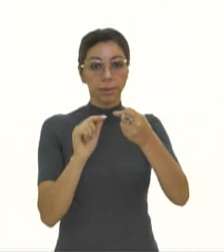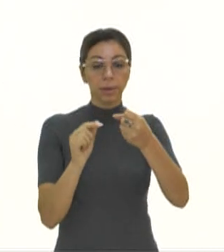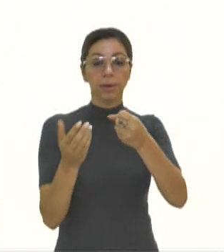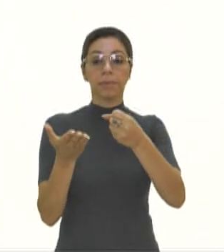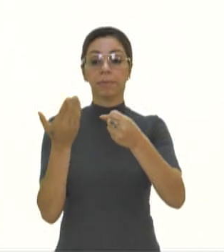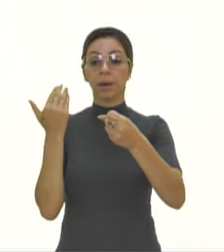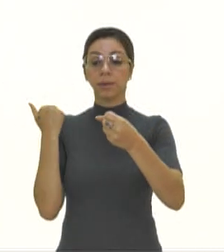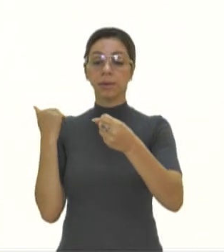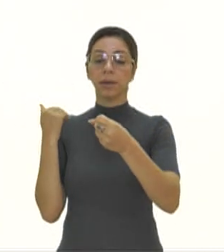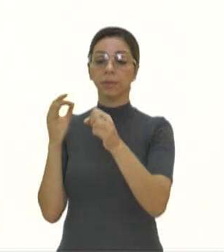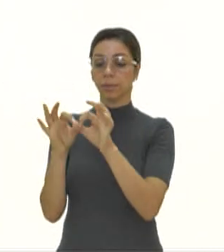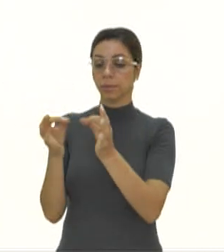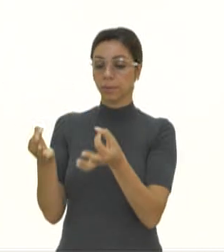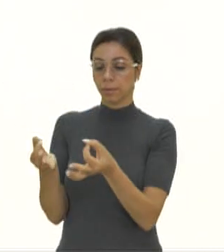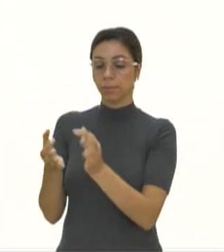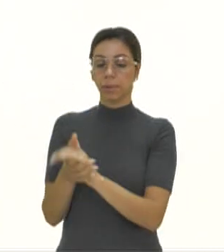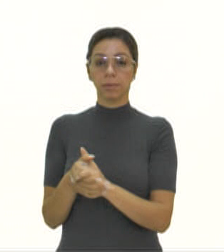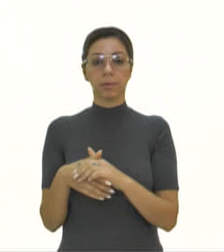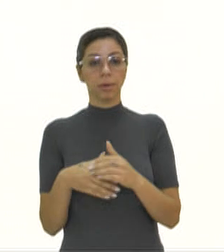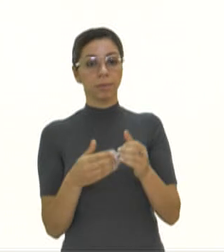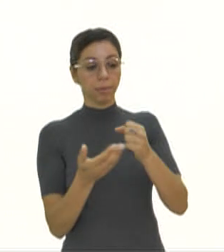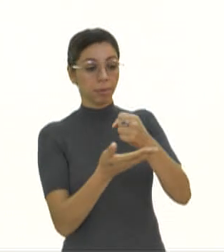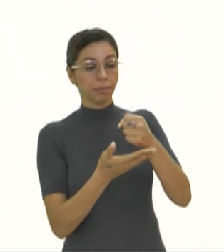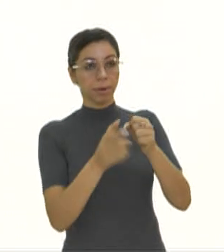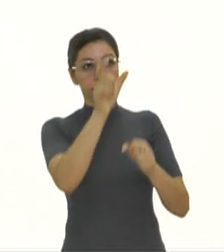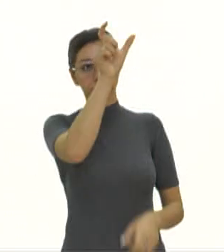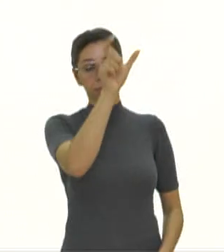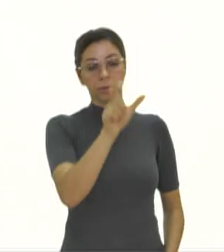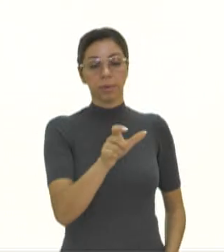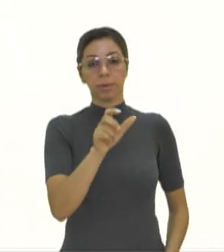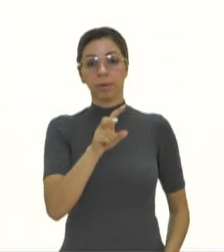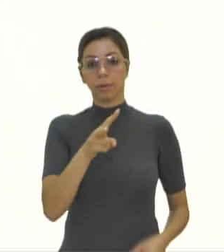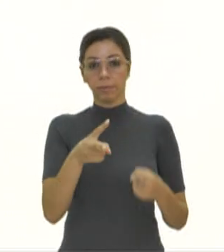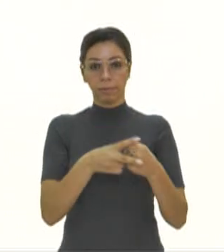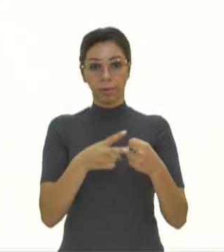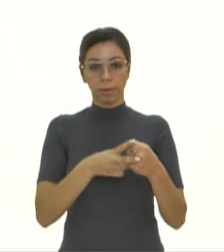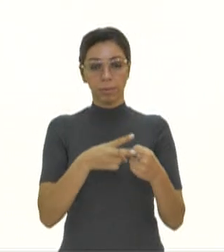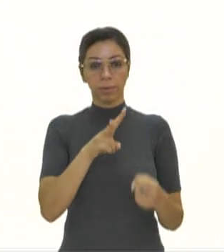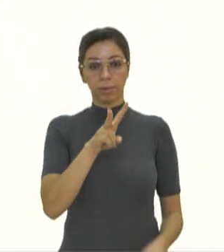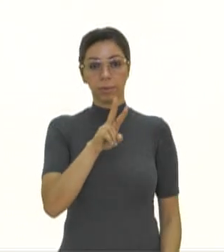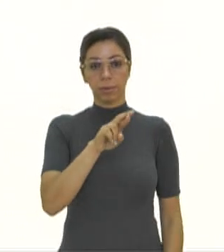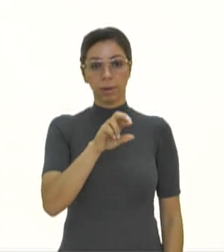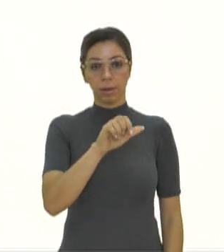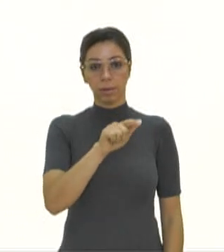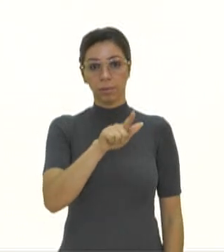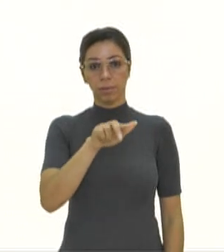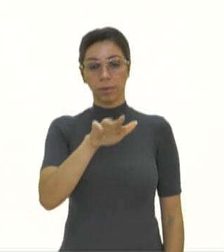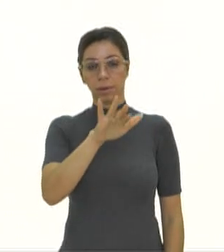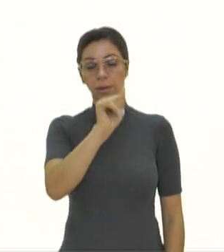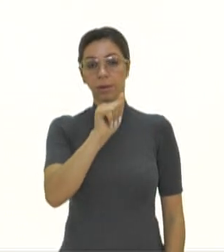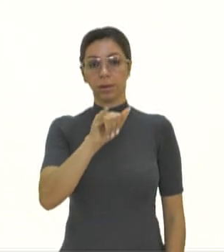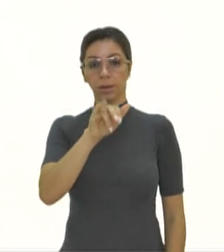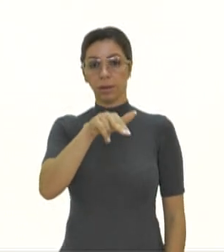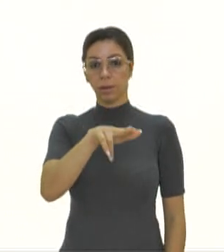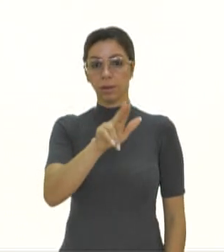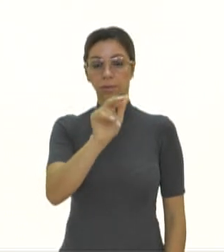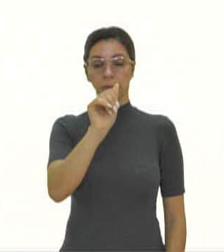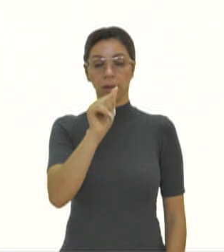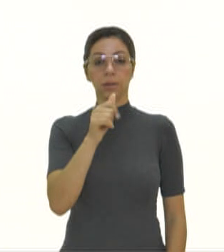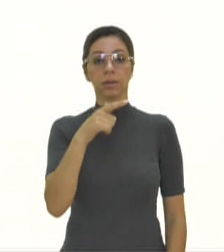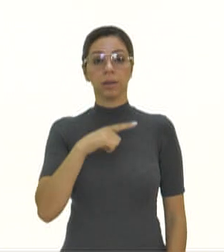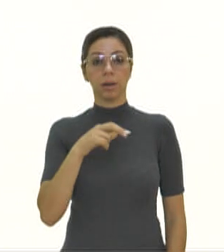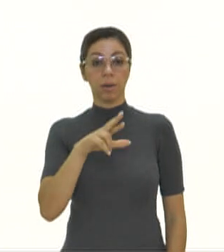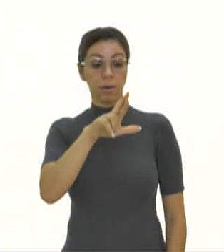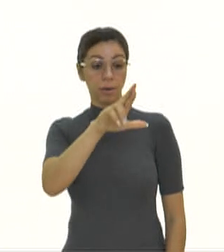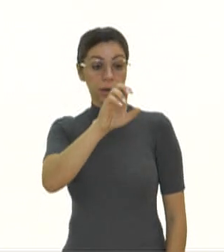forma base, lembrando vocês que, como eu já falei, dos verbos regulares e irregulares, os regulares têm a regra do ED, os